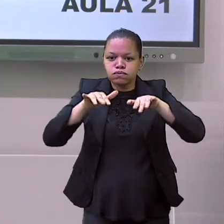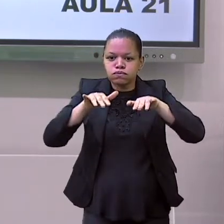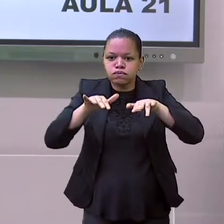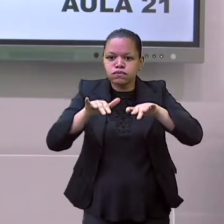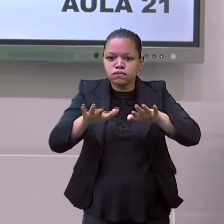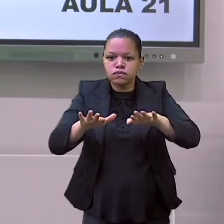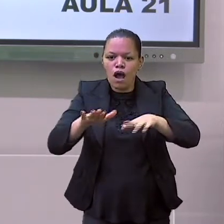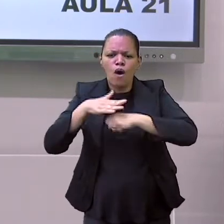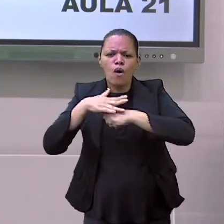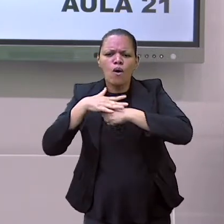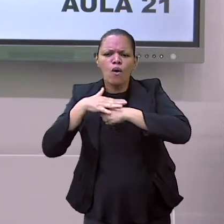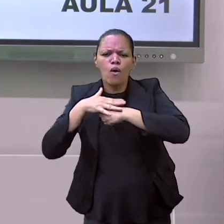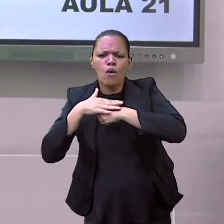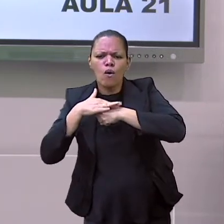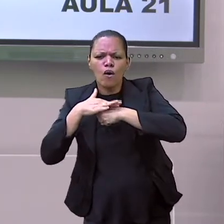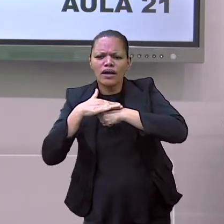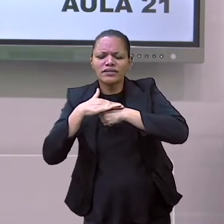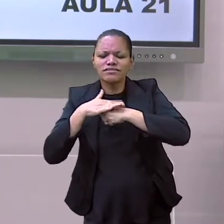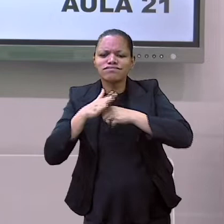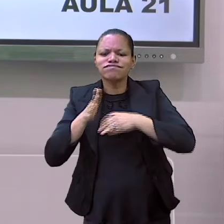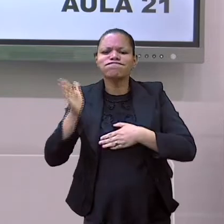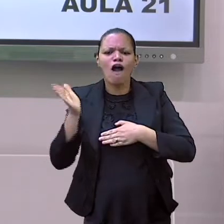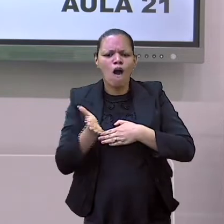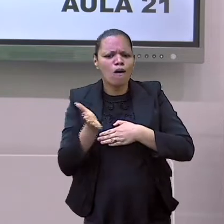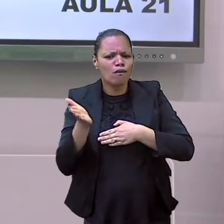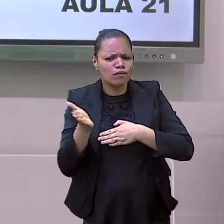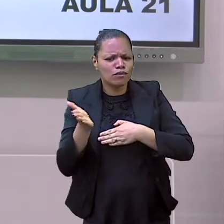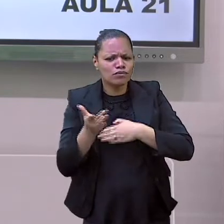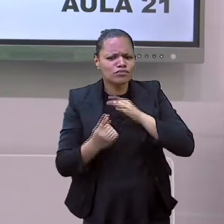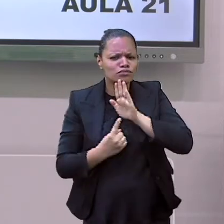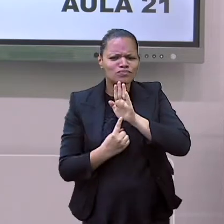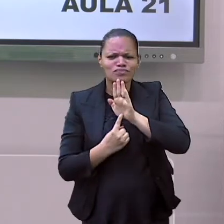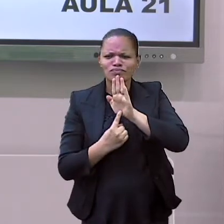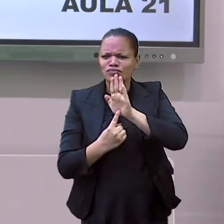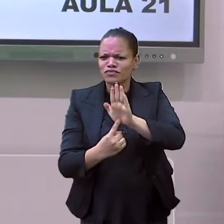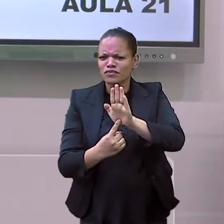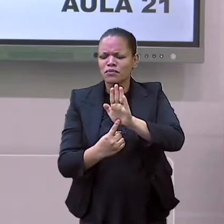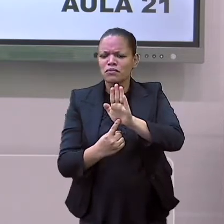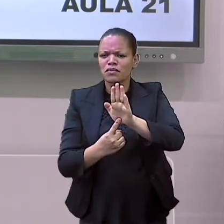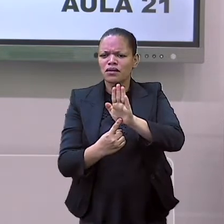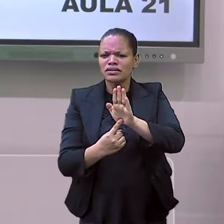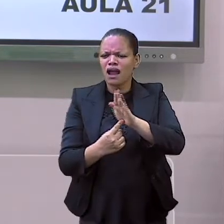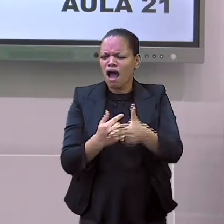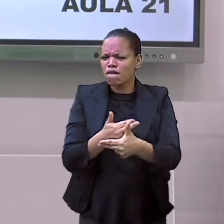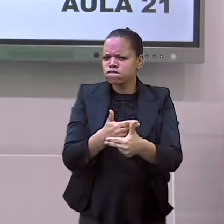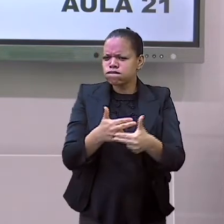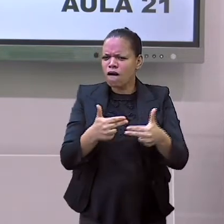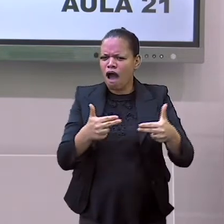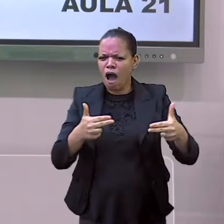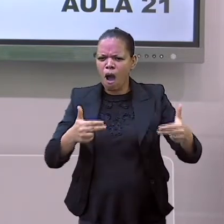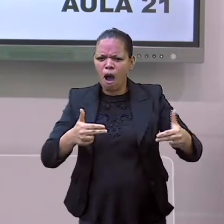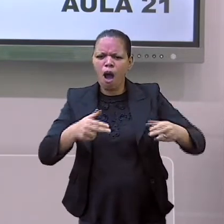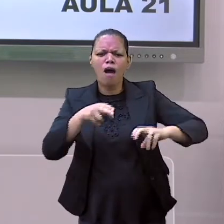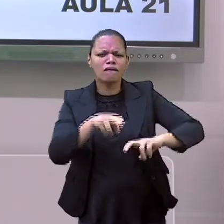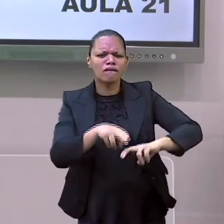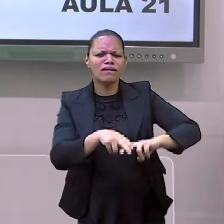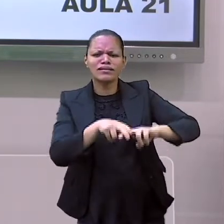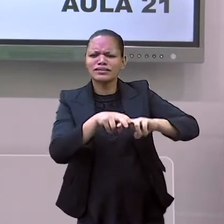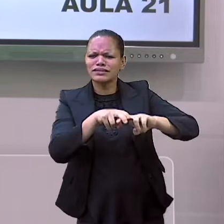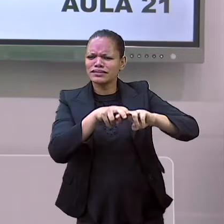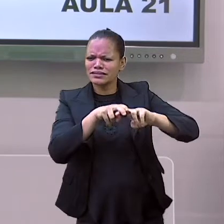nós vamos falar de algumas possibilidades que nós temos feito de ações